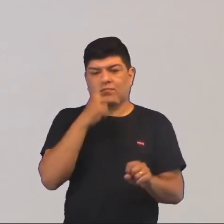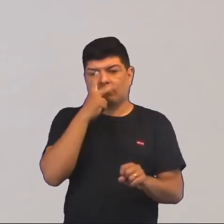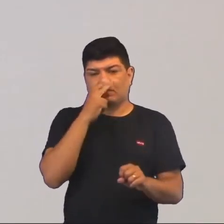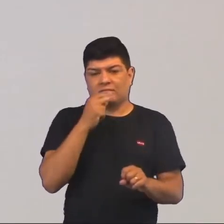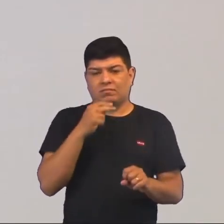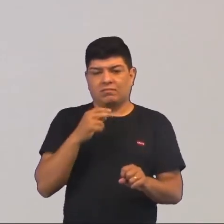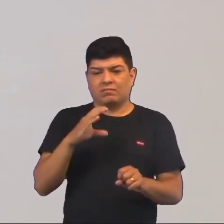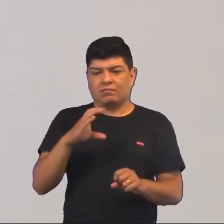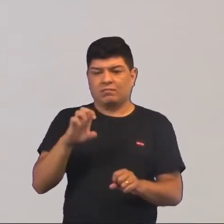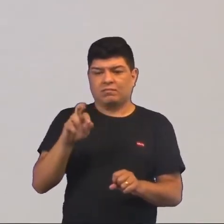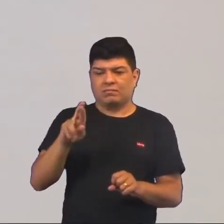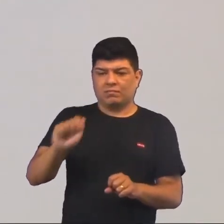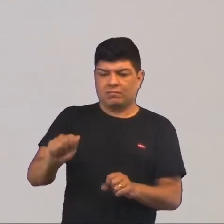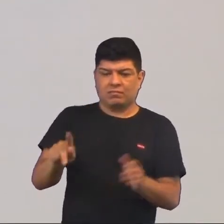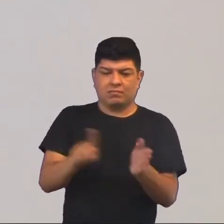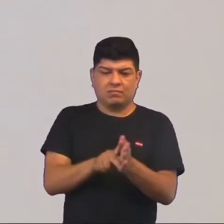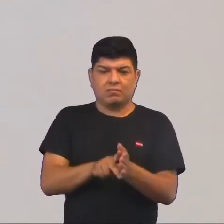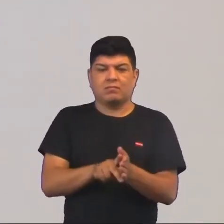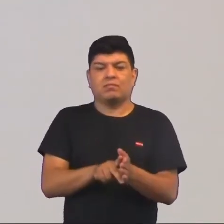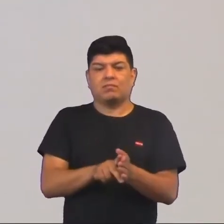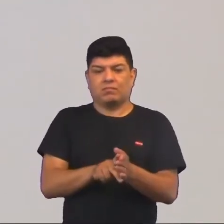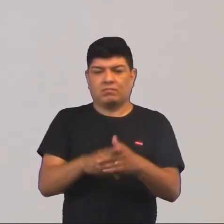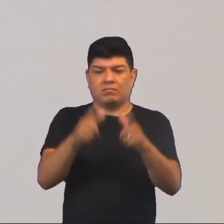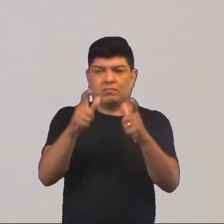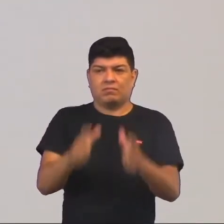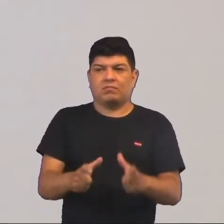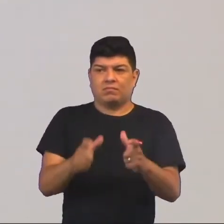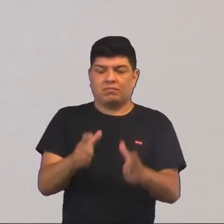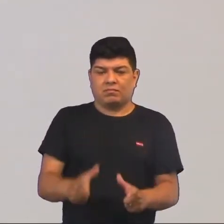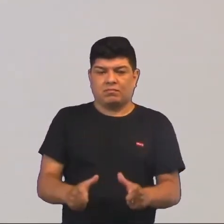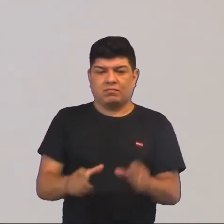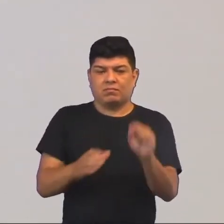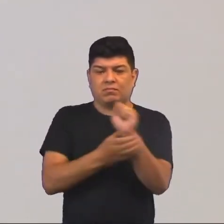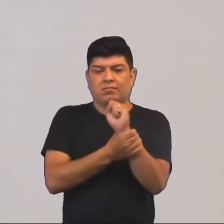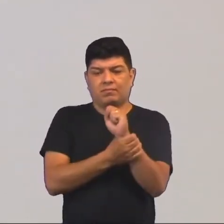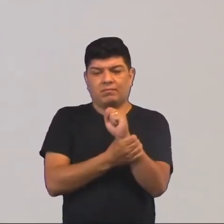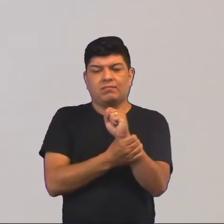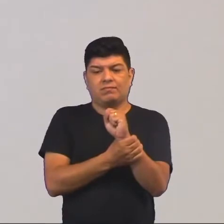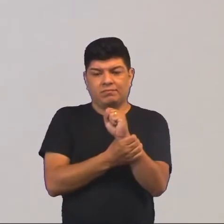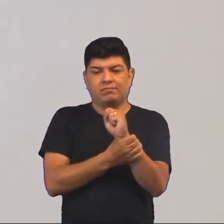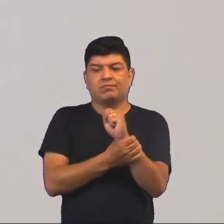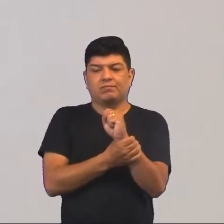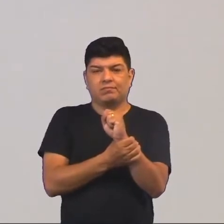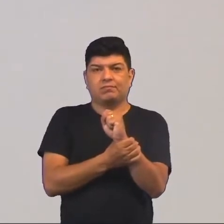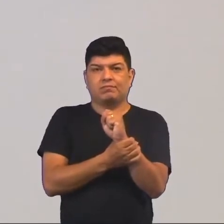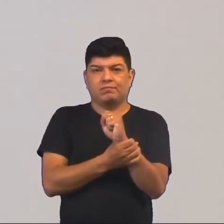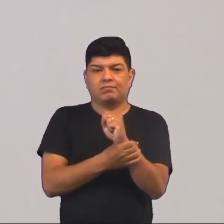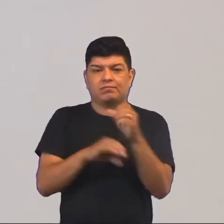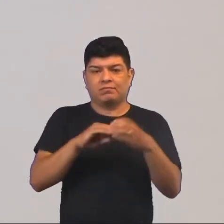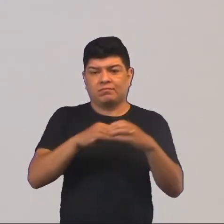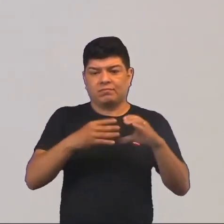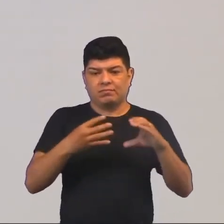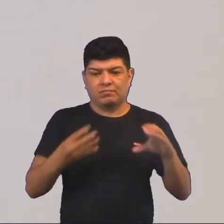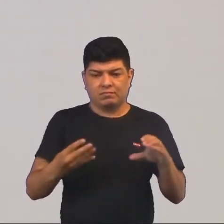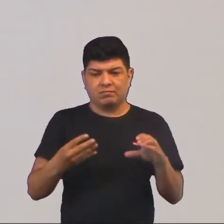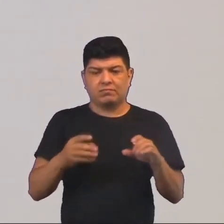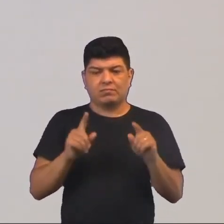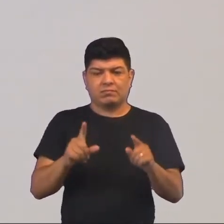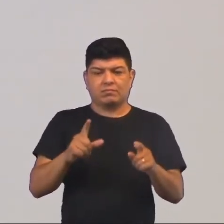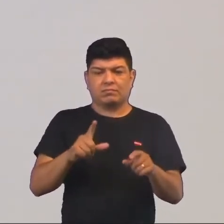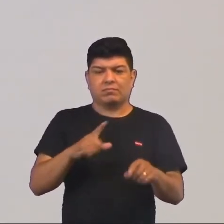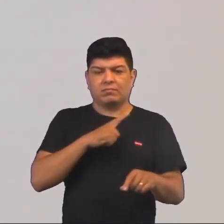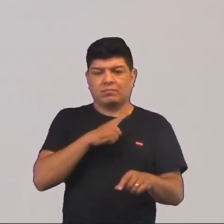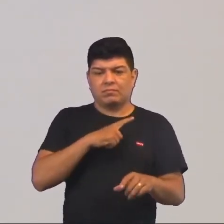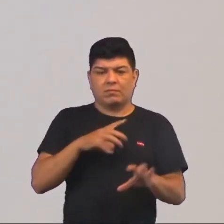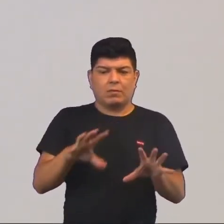uma cera apropriada para o clima, para se proteger, né? E essa é uma das características que mesmo em